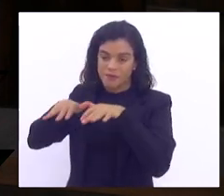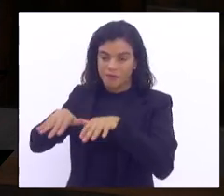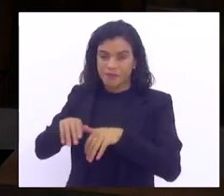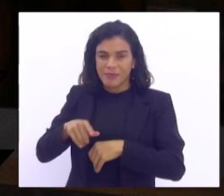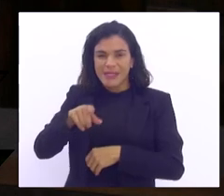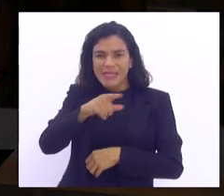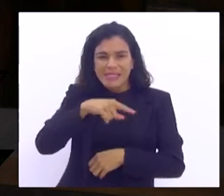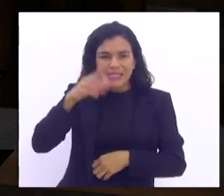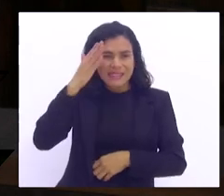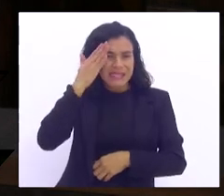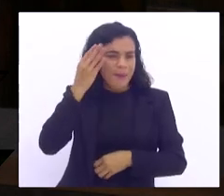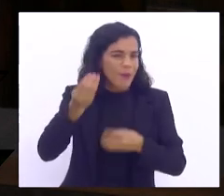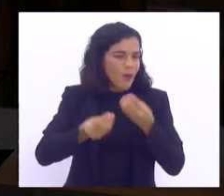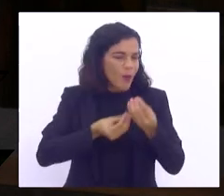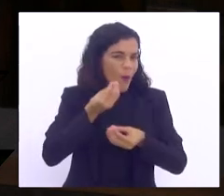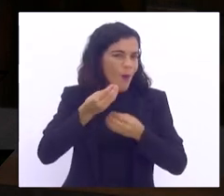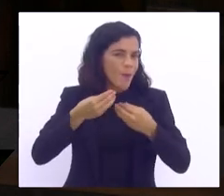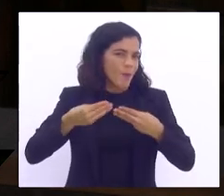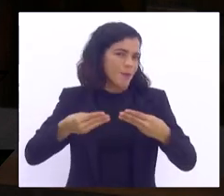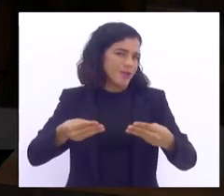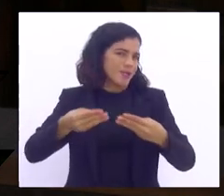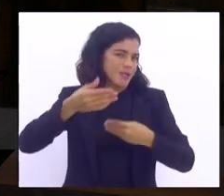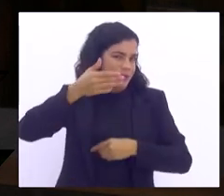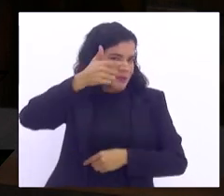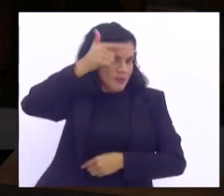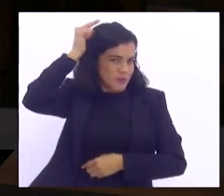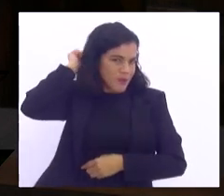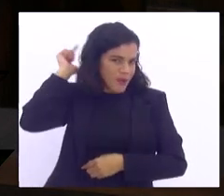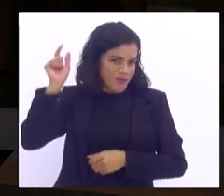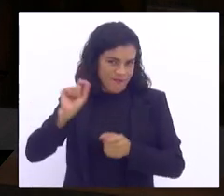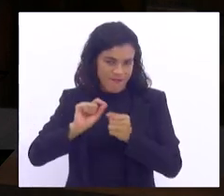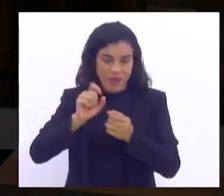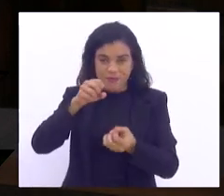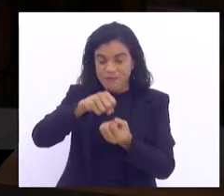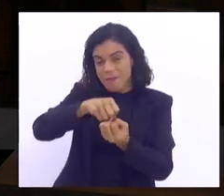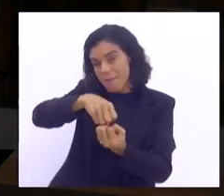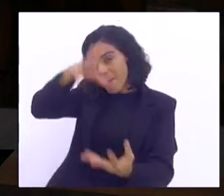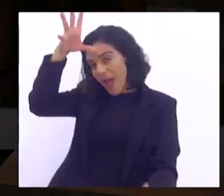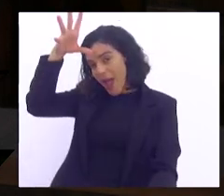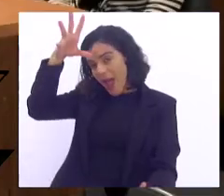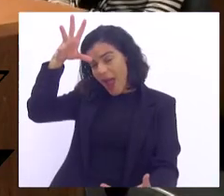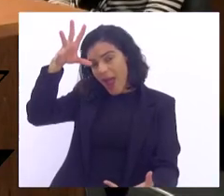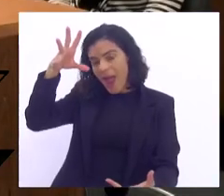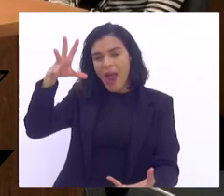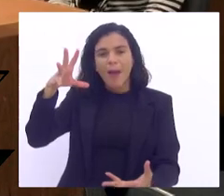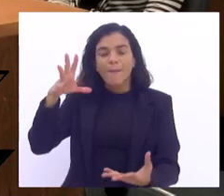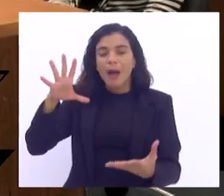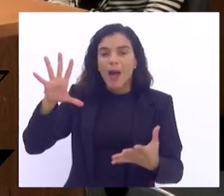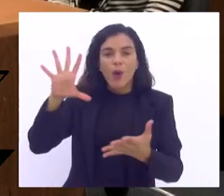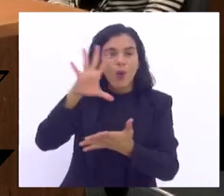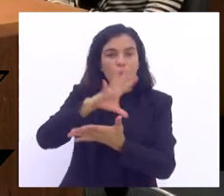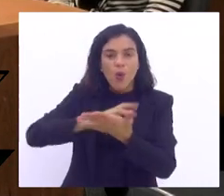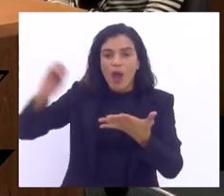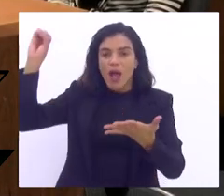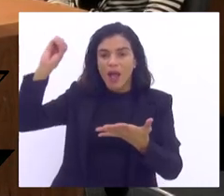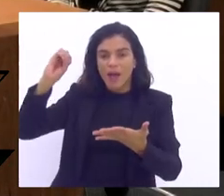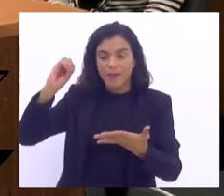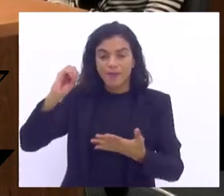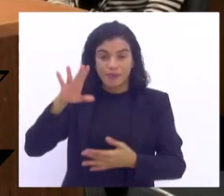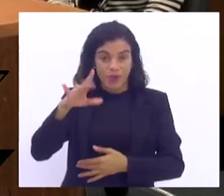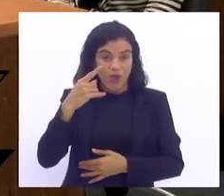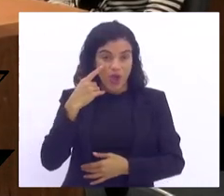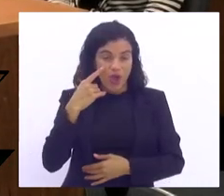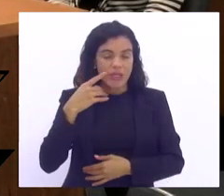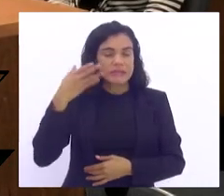Sabem como o ministro Barroso faz uma mágica para sumir com tudo isso? Ele diz assim: